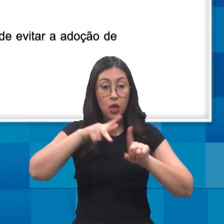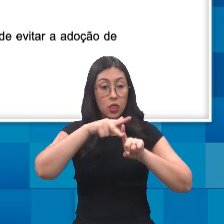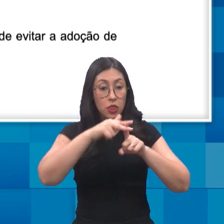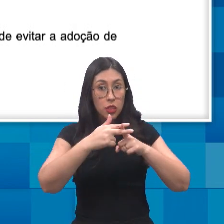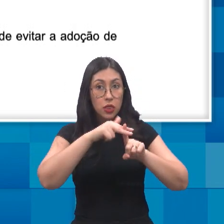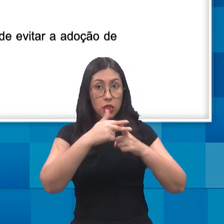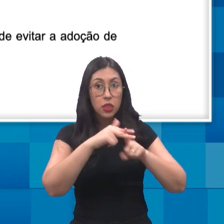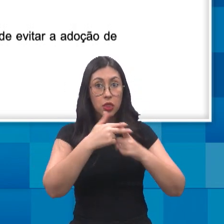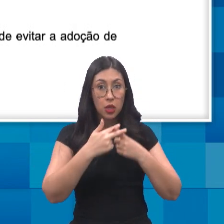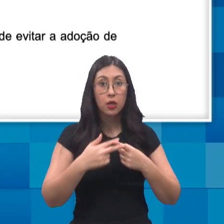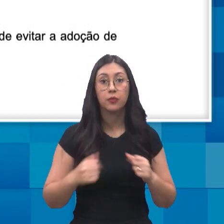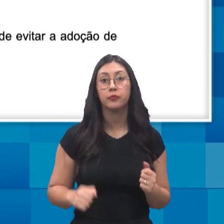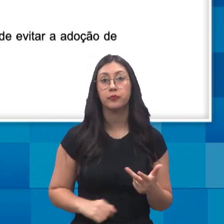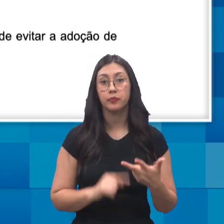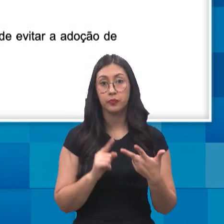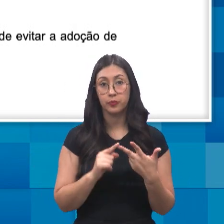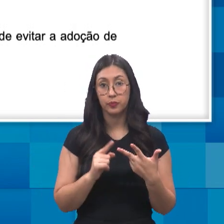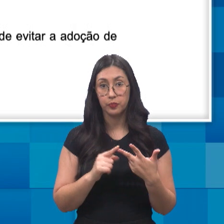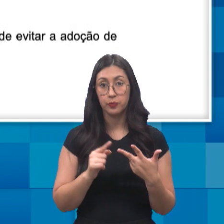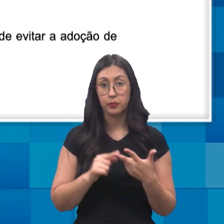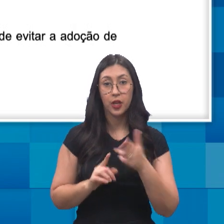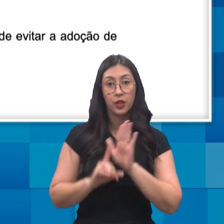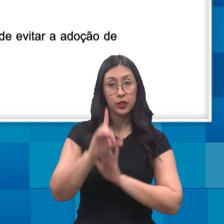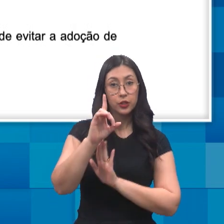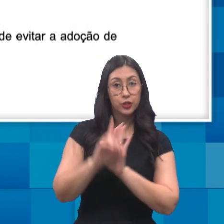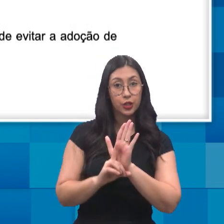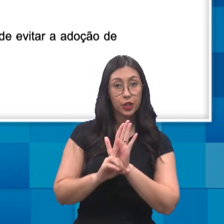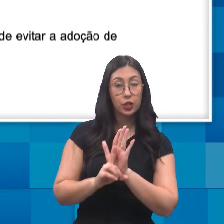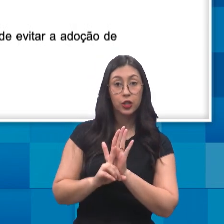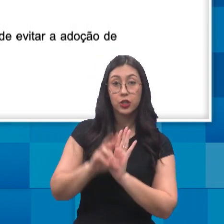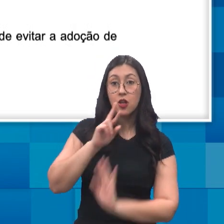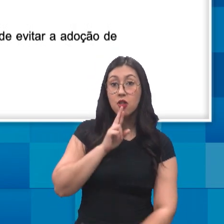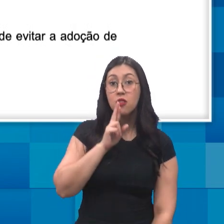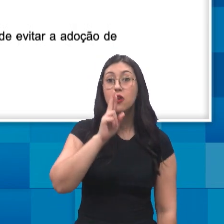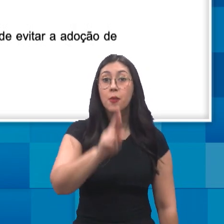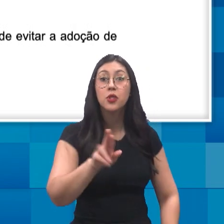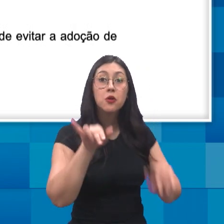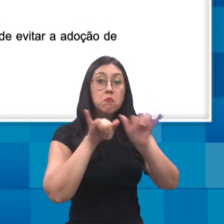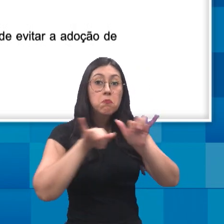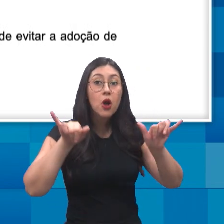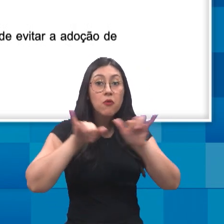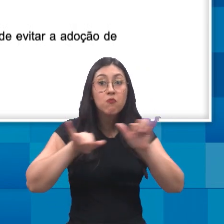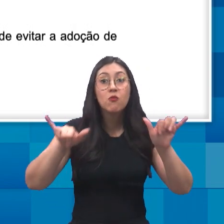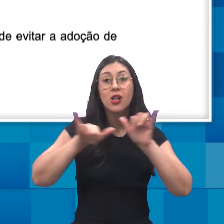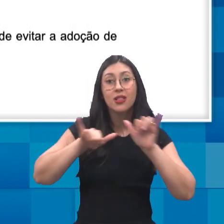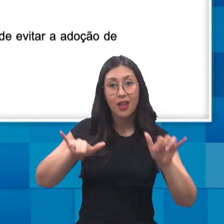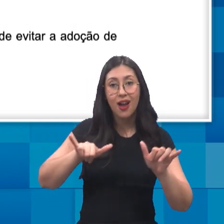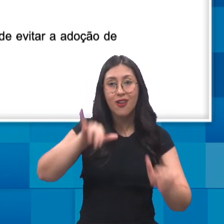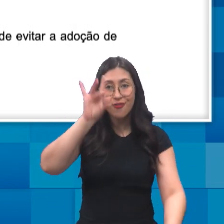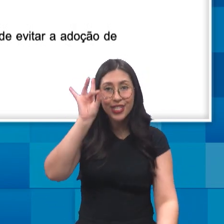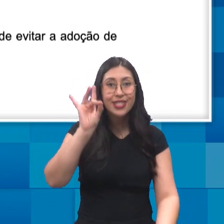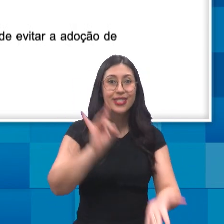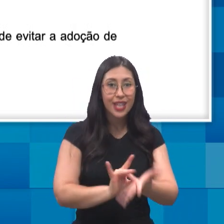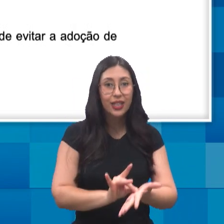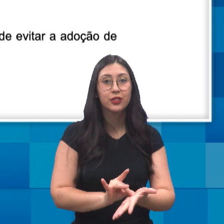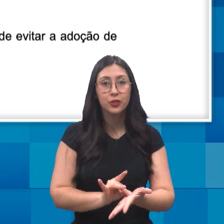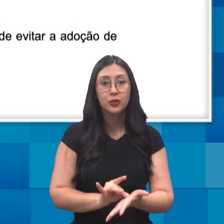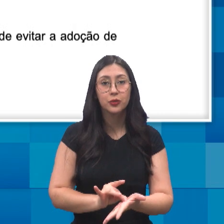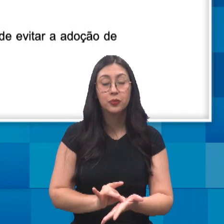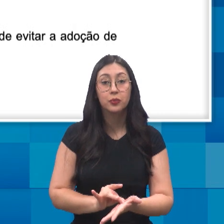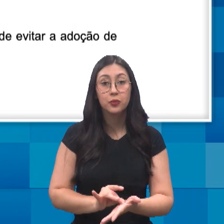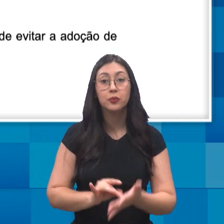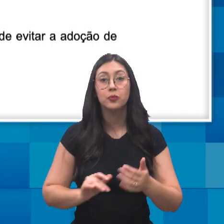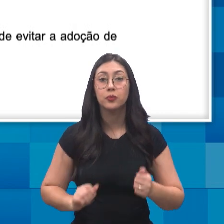fatos. Número 3, direito de resposta para informar ao público do portal a absoluta verdade pelo